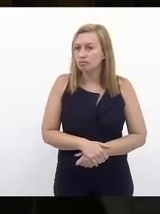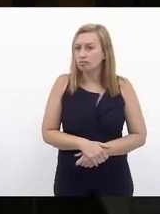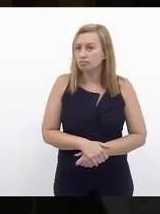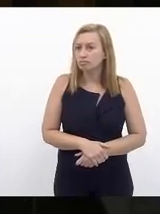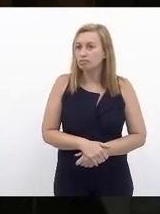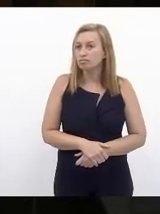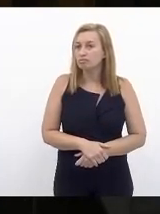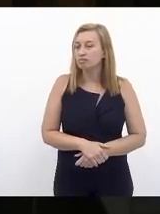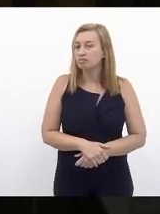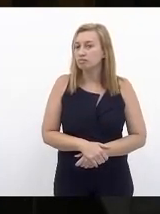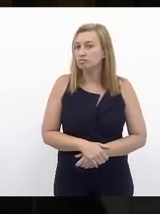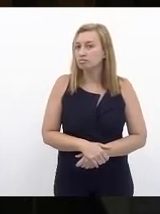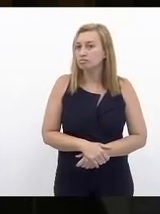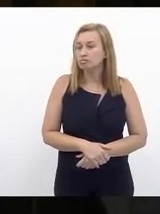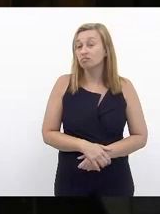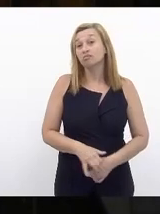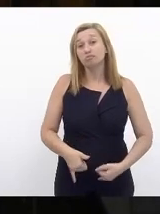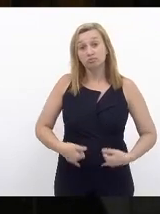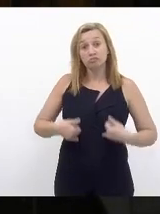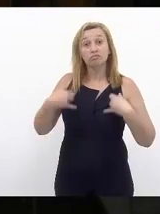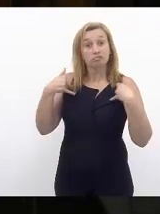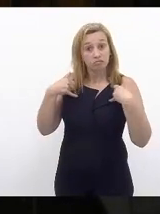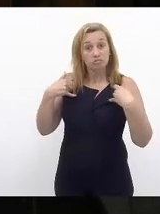com muito orgulho,